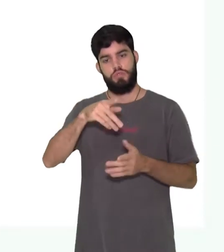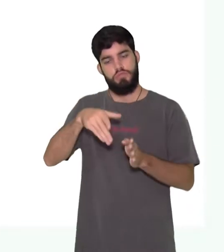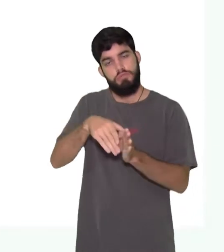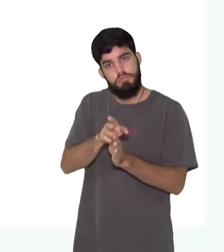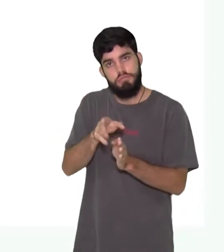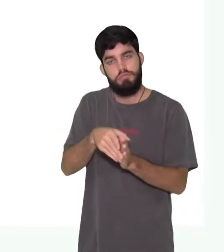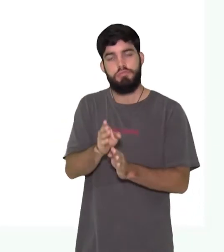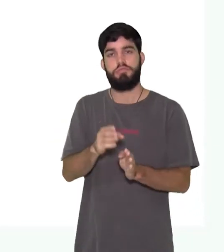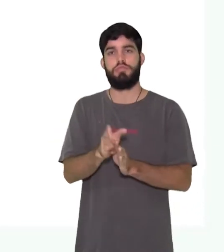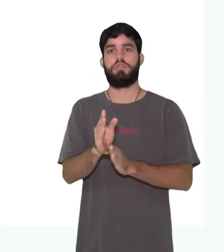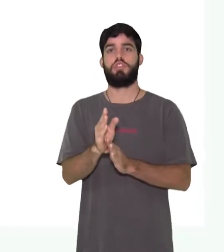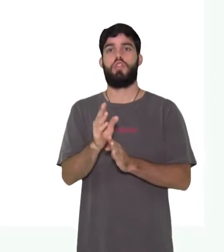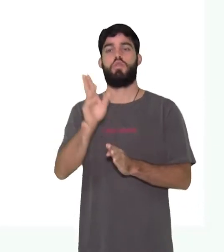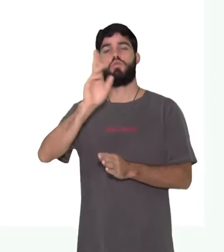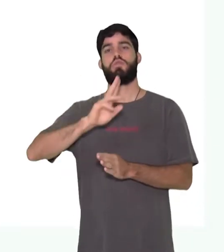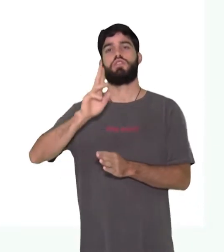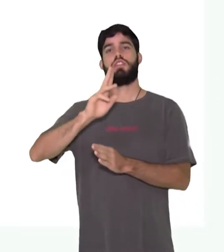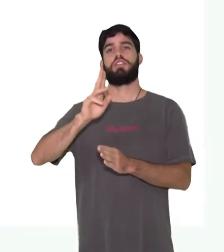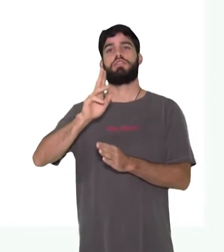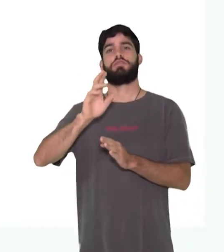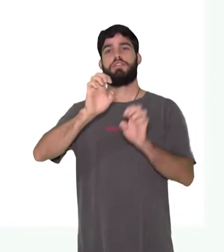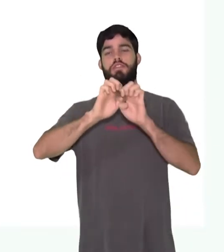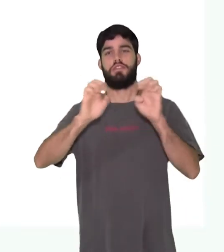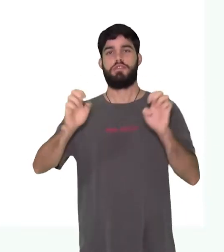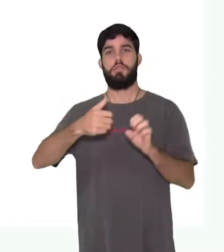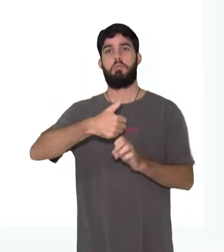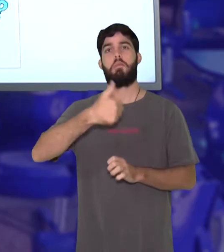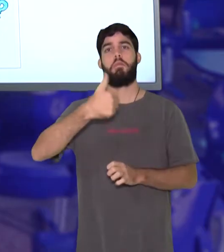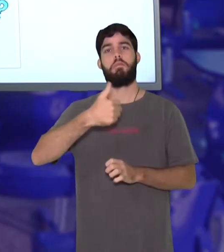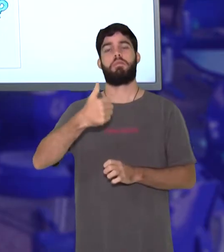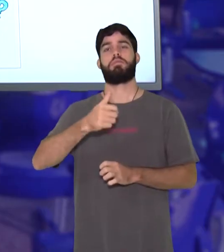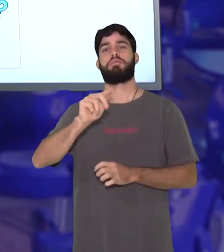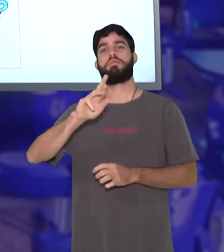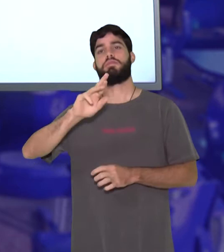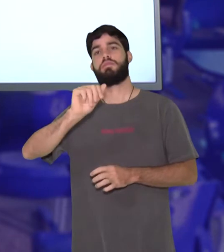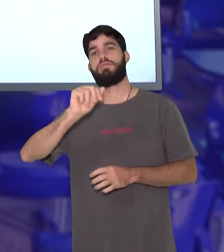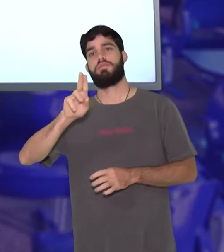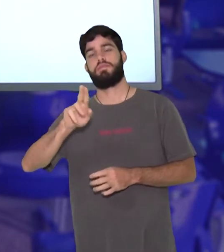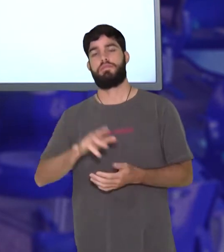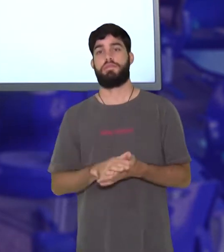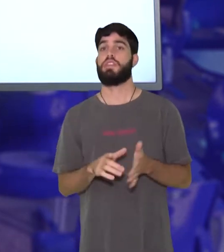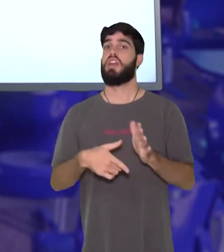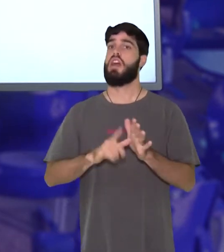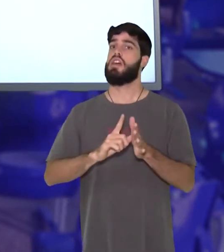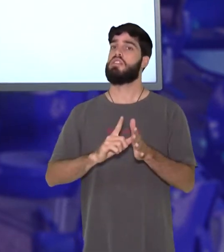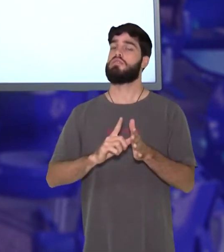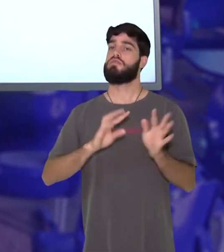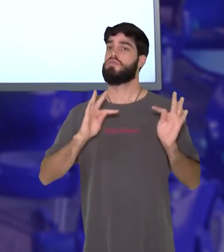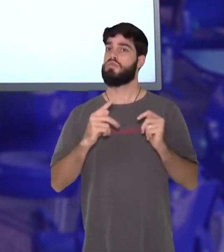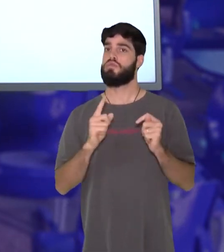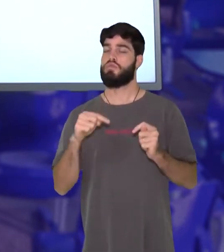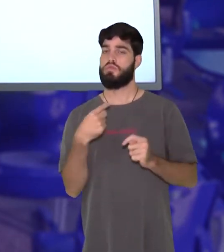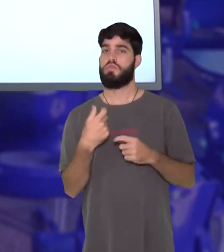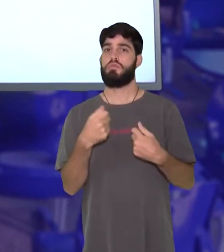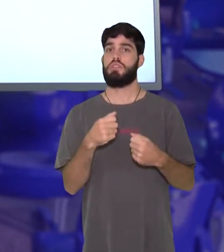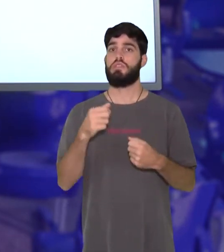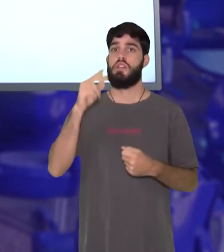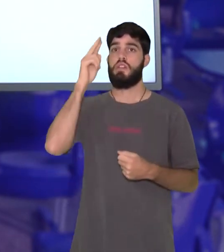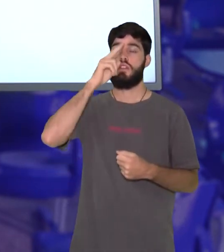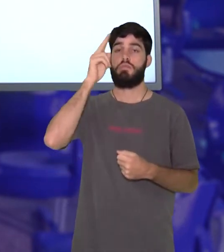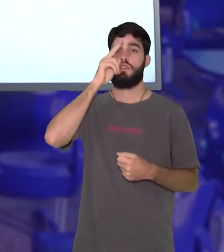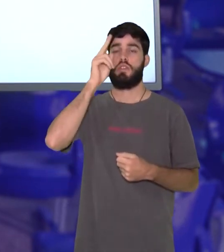equação de primeiro grau para solucionar os problemas então vamos lá e antes de tudo vamos